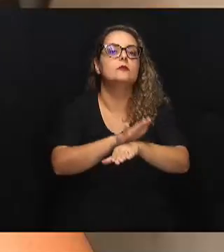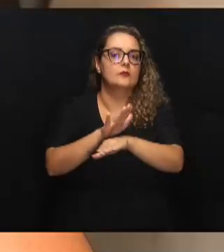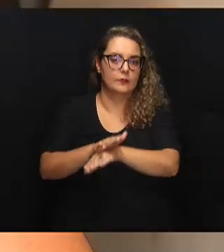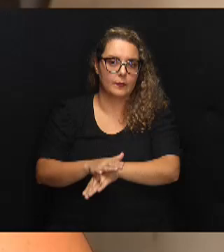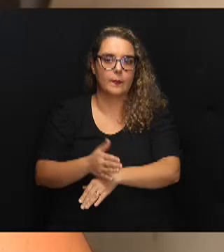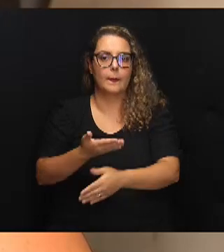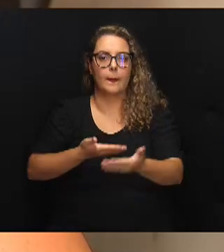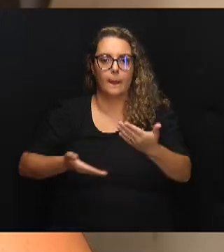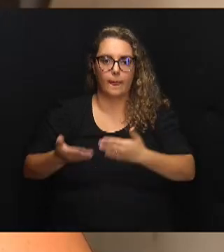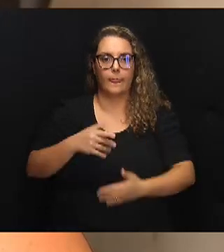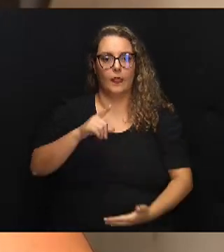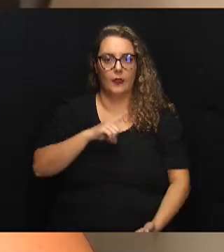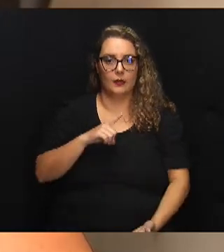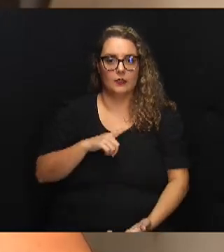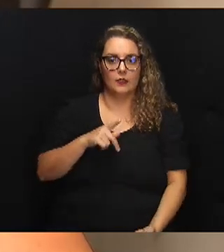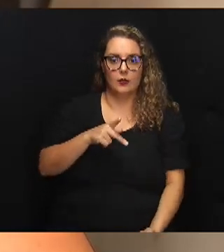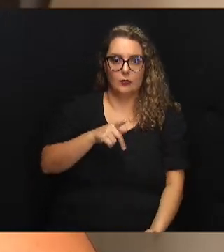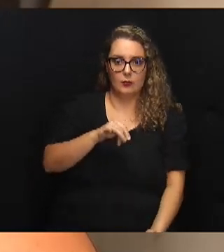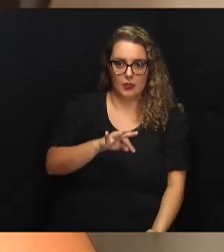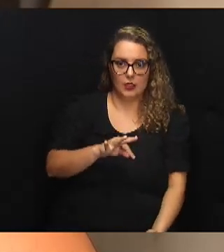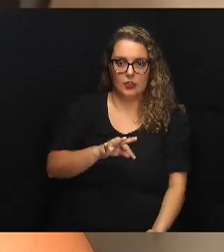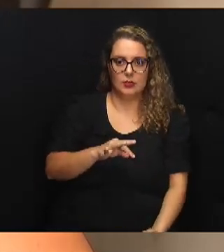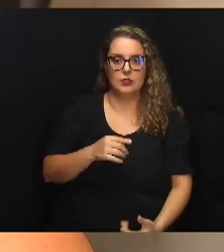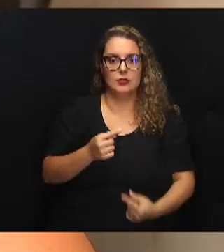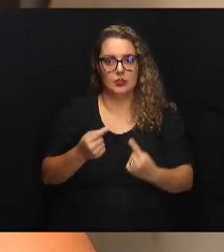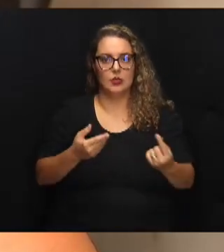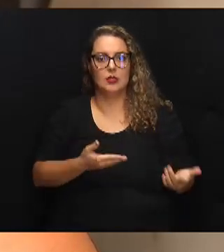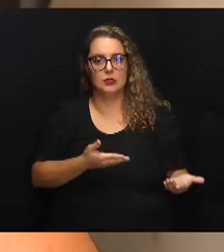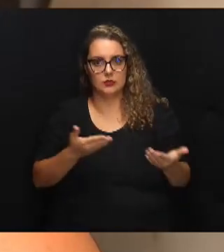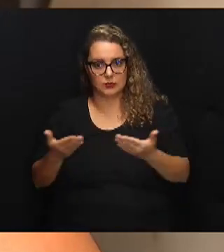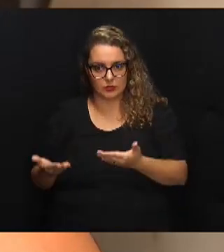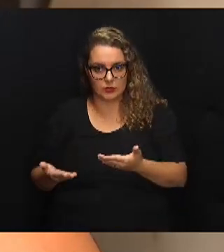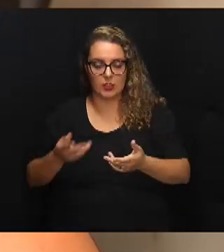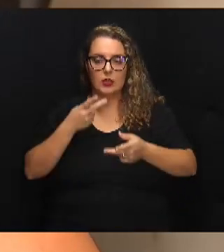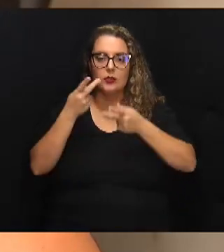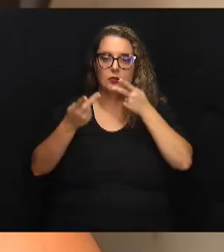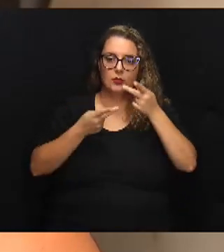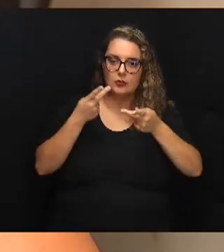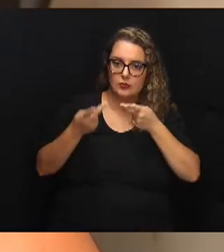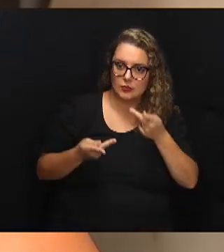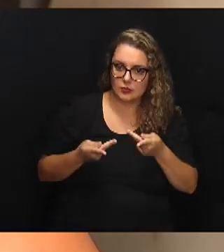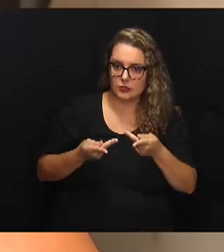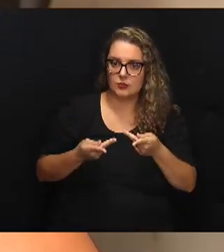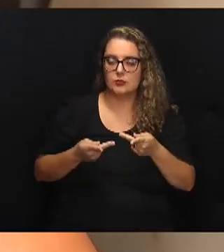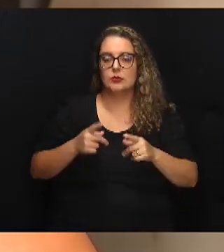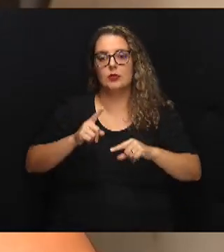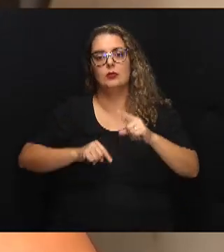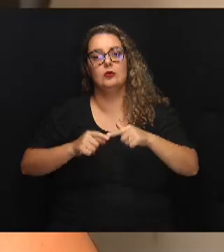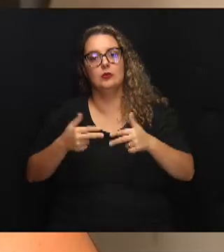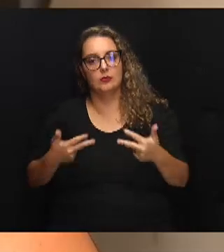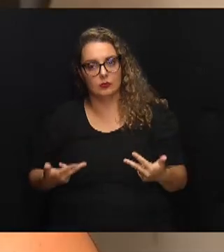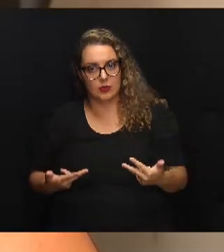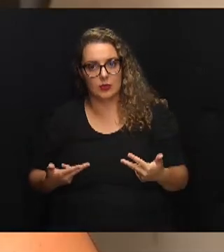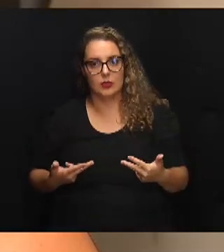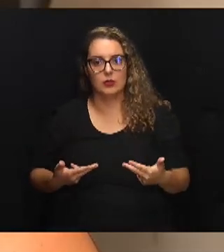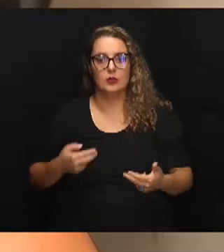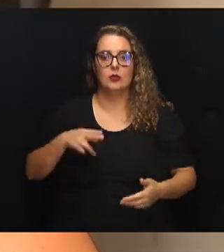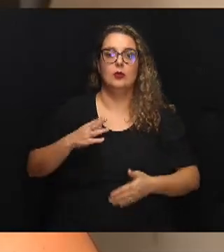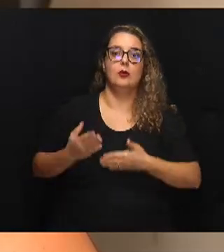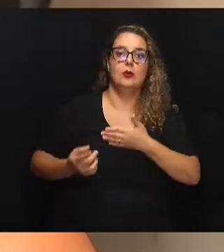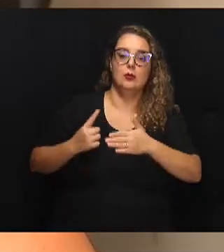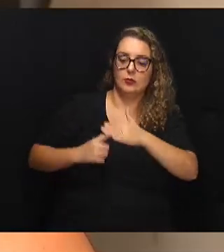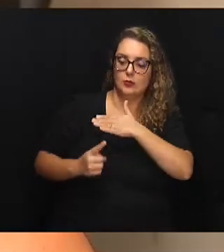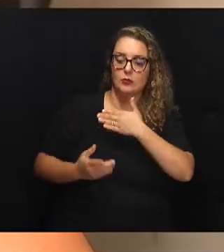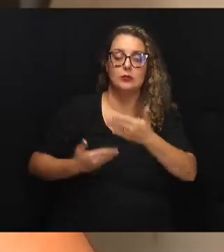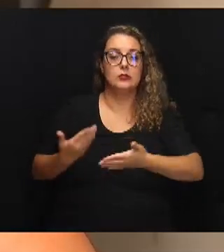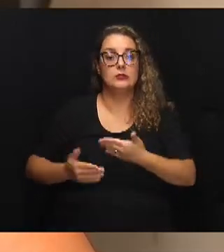eles. Existe o pitch, onde cada um se apresenta, falando sobre o seu produto ou o seu serviço,